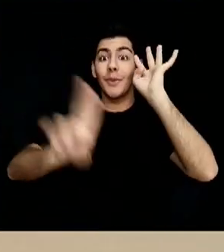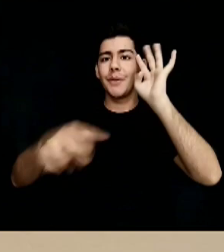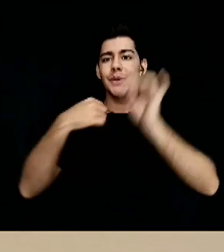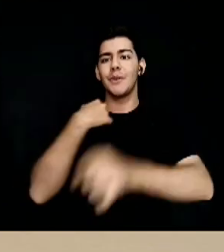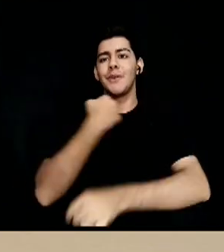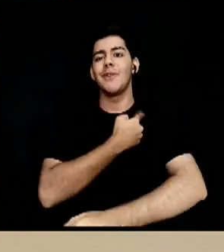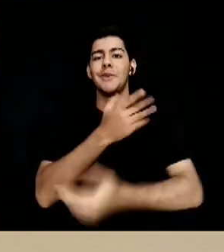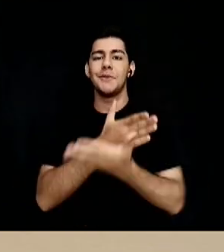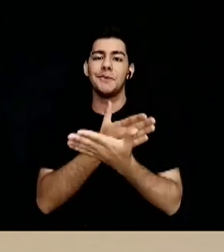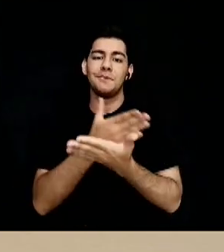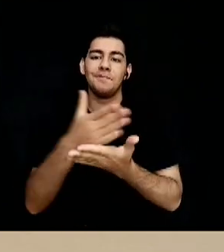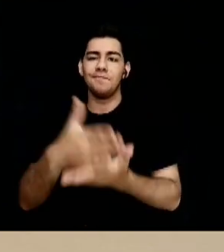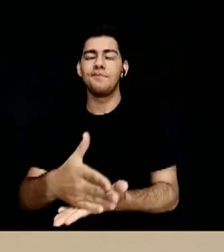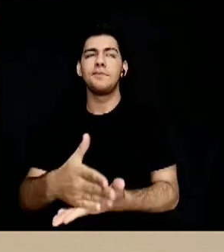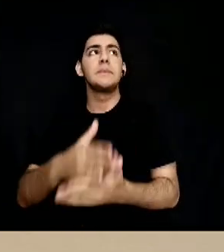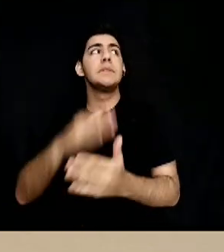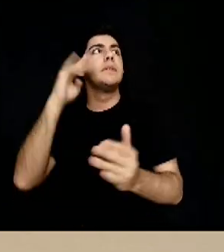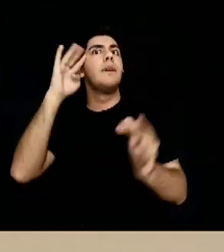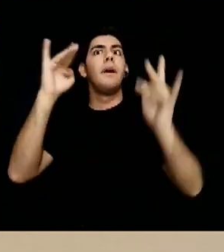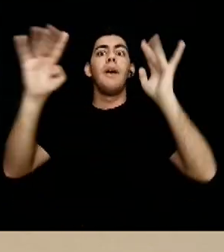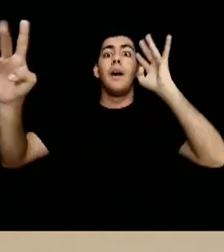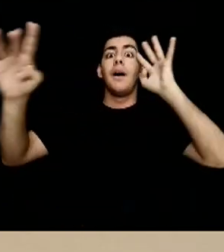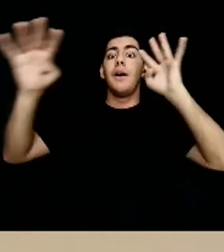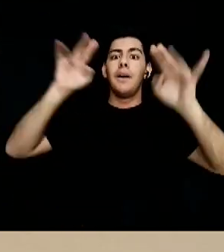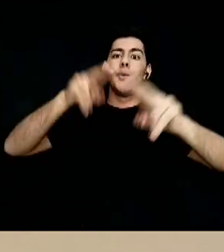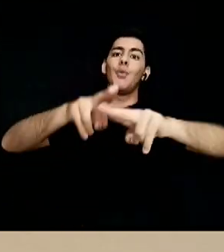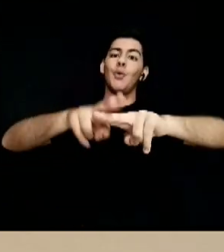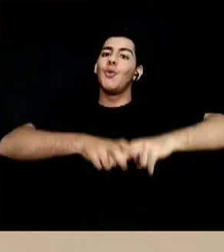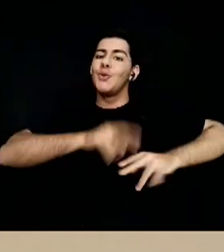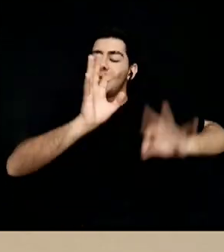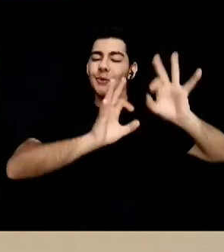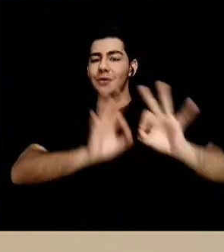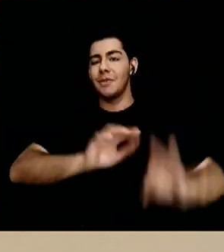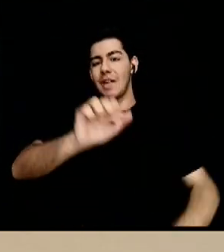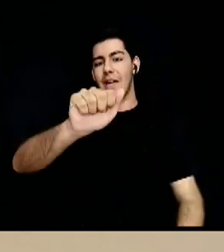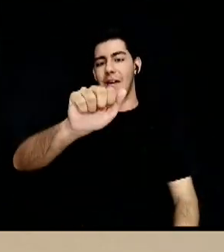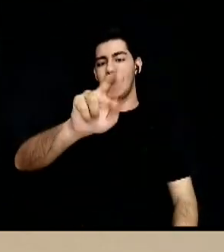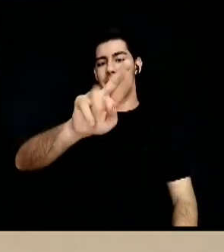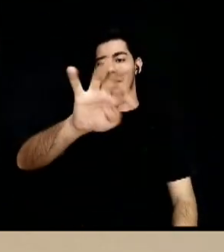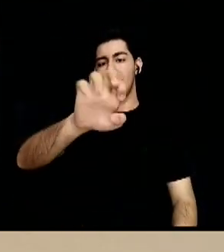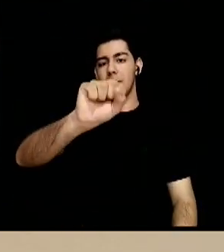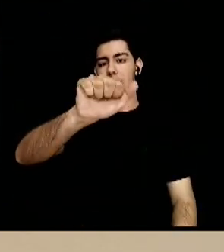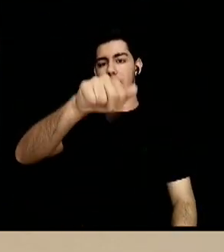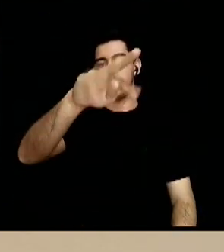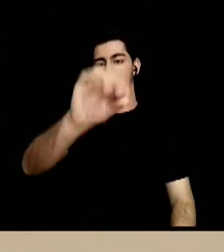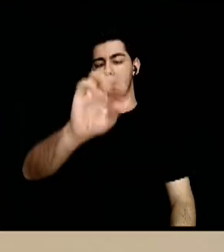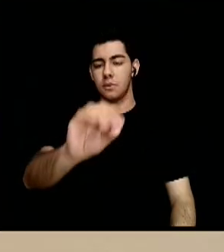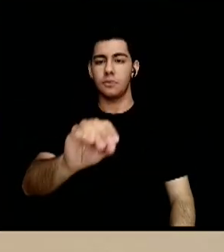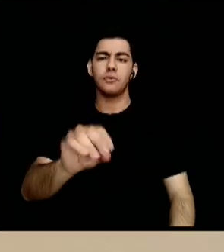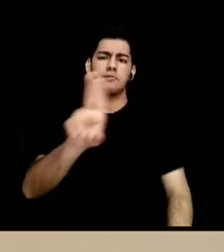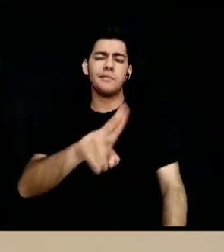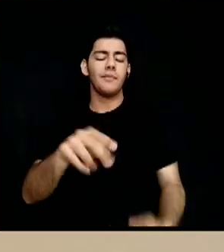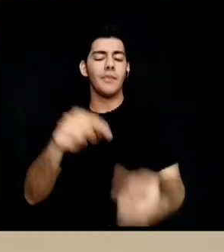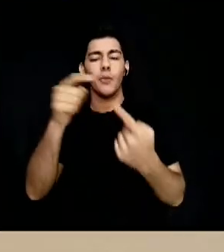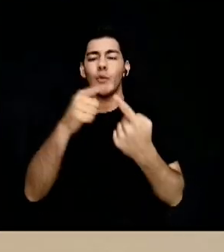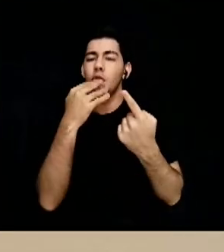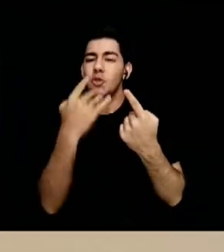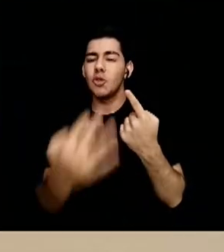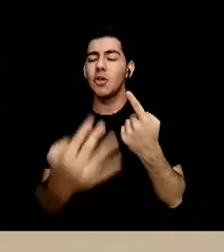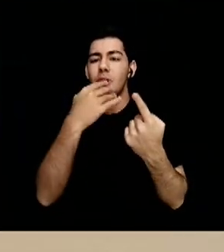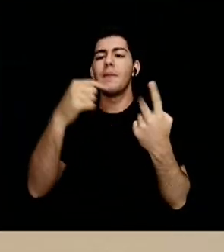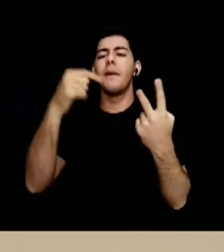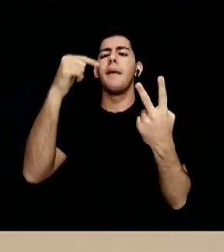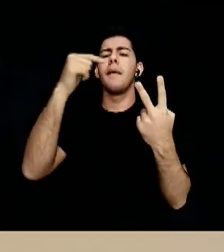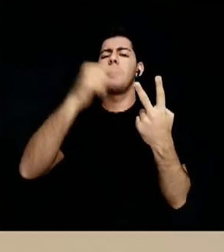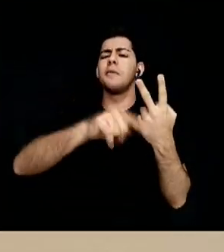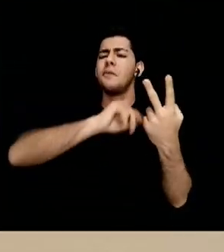despertar justamente por conta do artesanato, né? Exatamente. Começa a trabalhar com tintas, com cores, com formas e começa a despertar